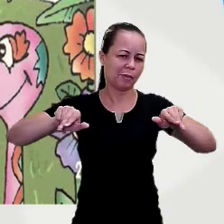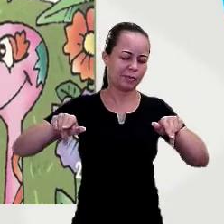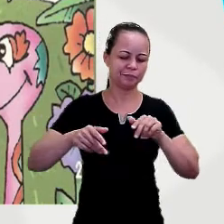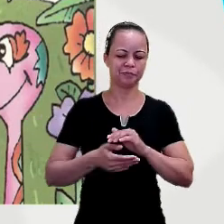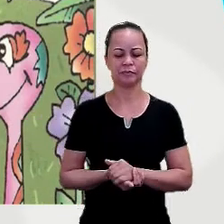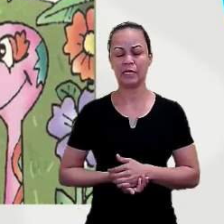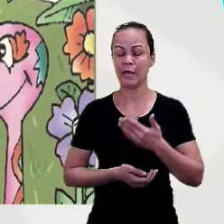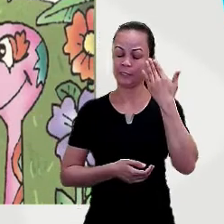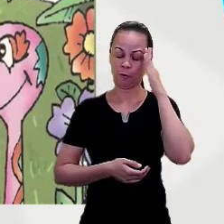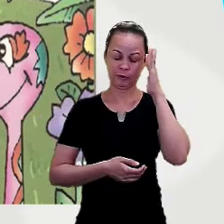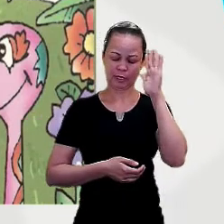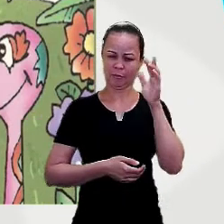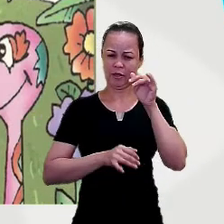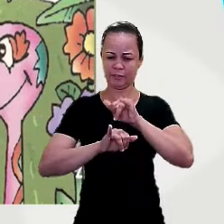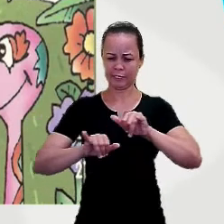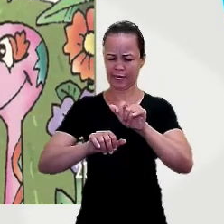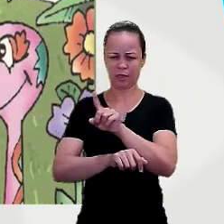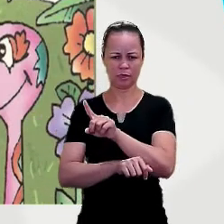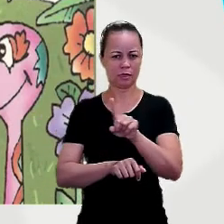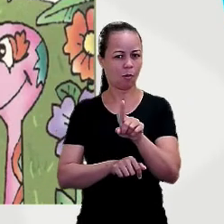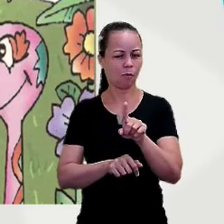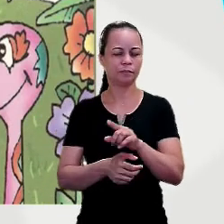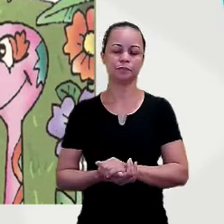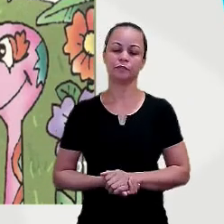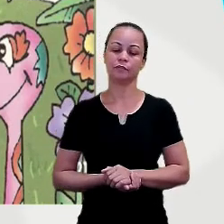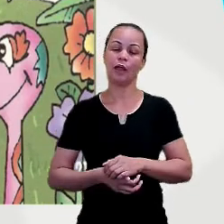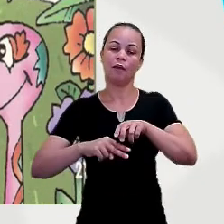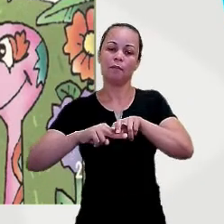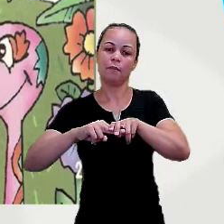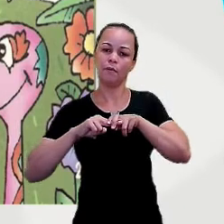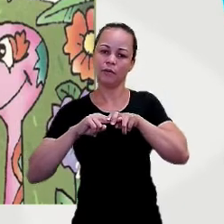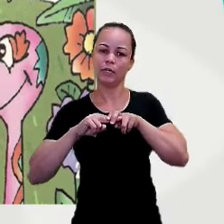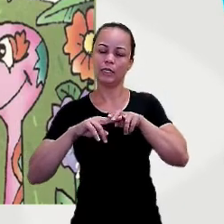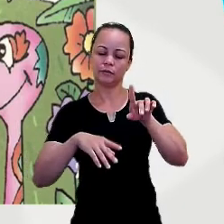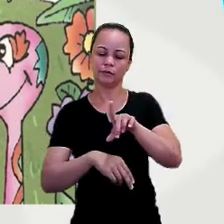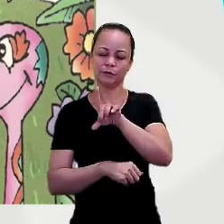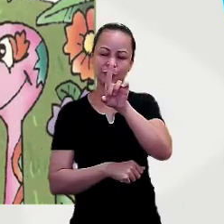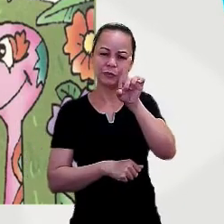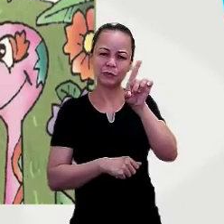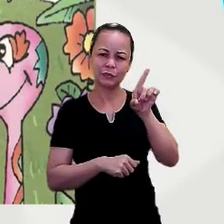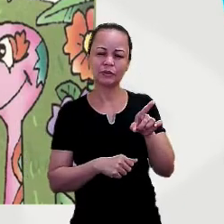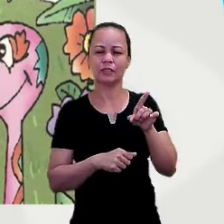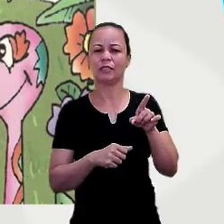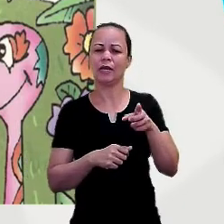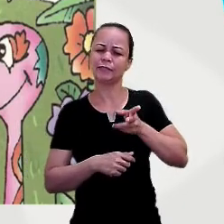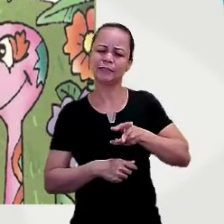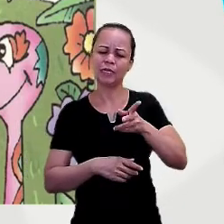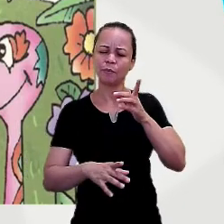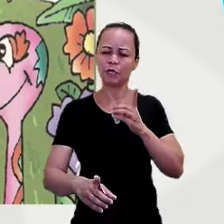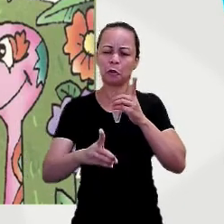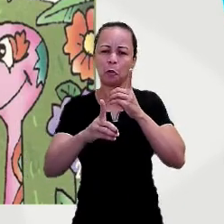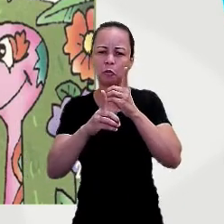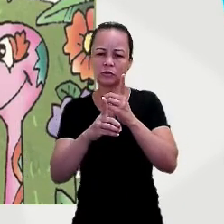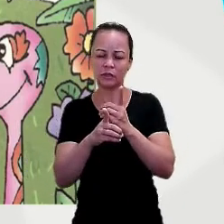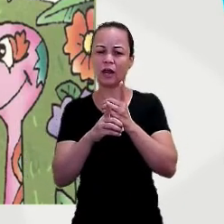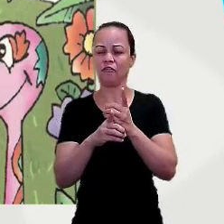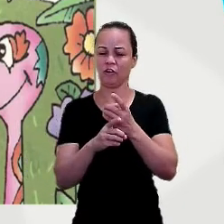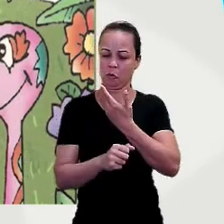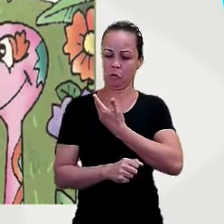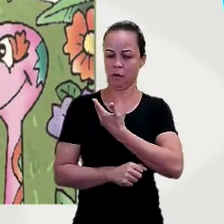sabia dizer não. Por isso, naquele dia, cada vez que se encontrava com algum de seus